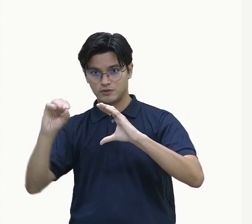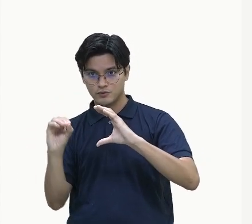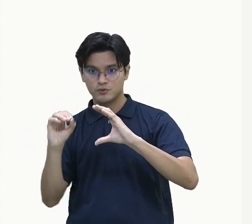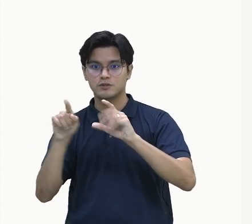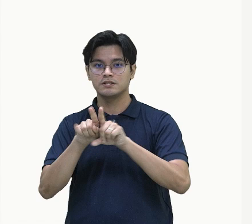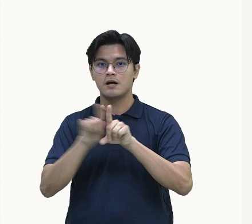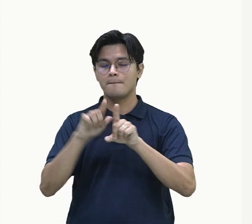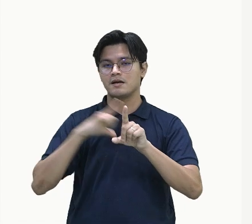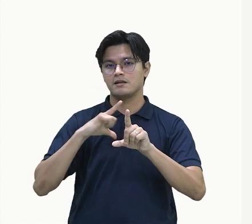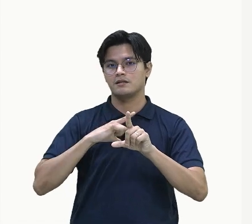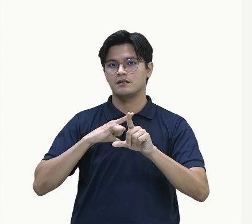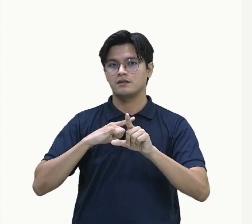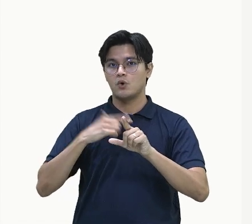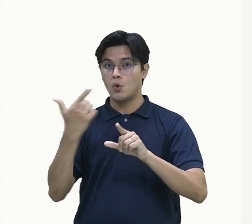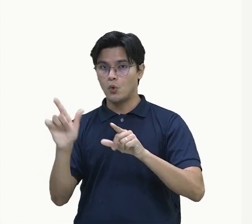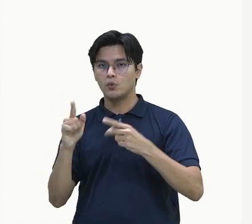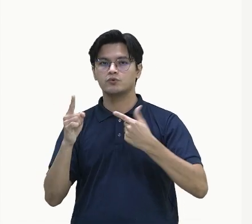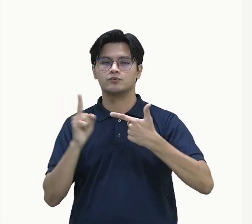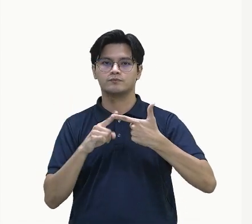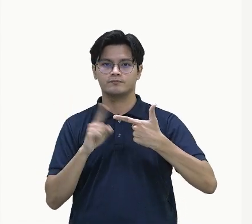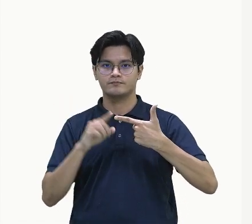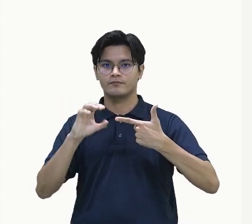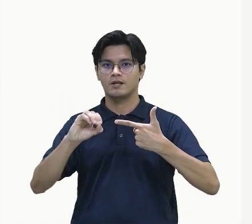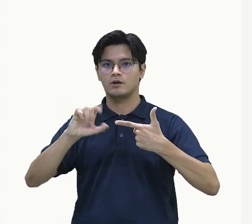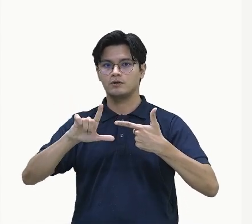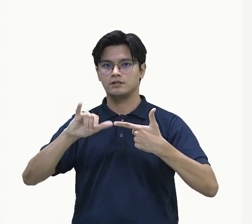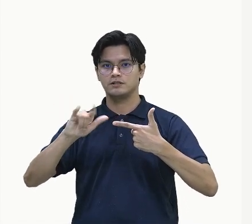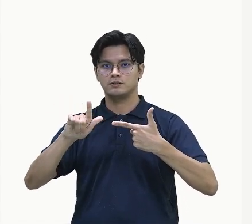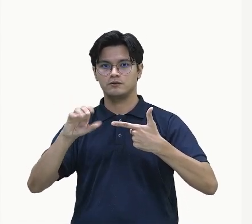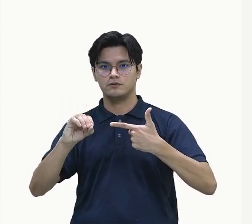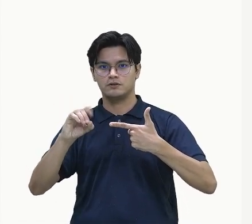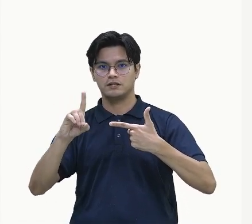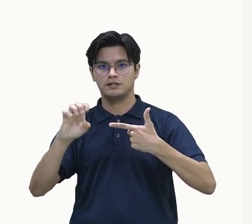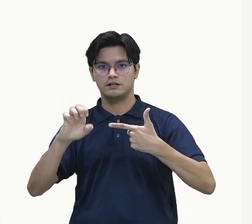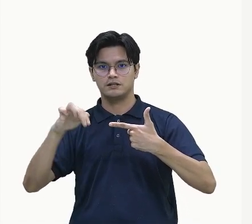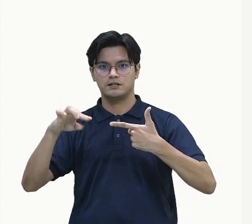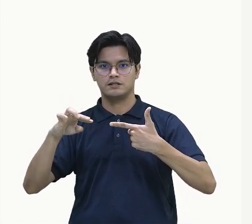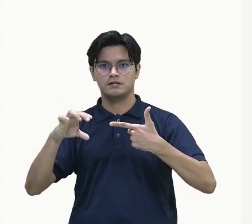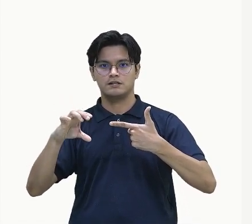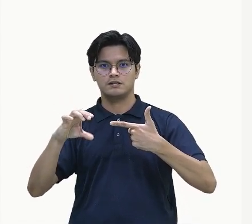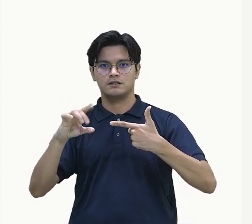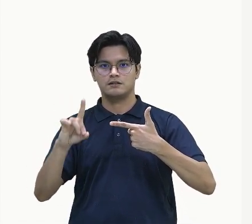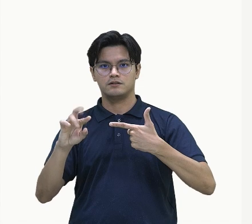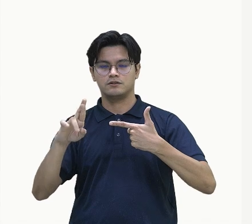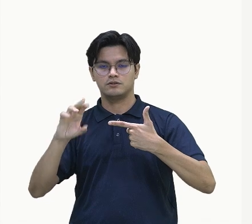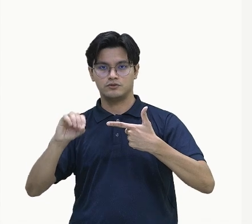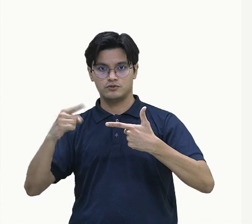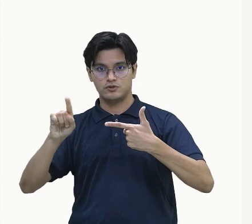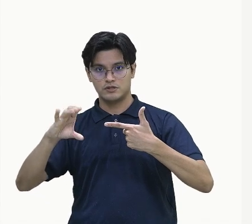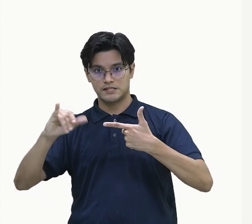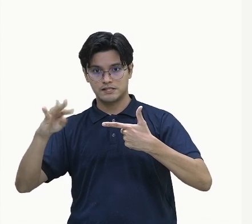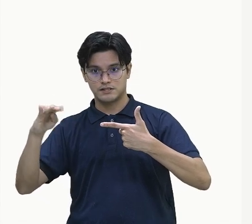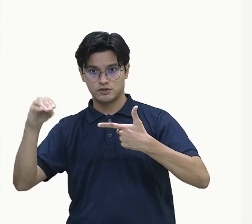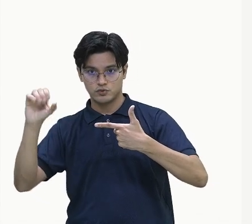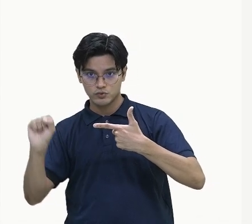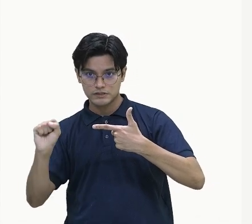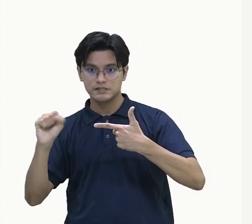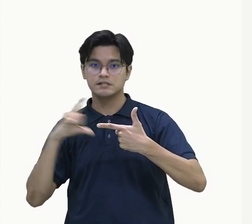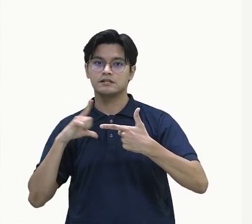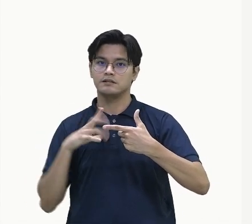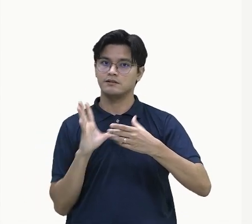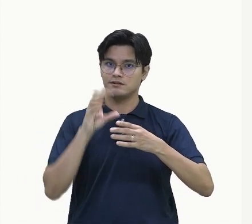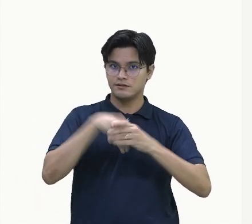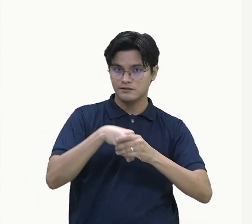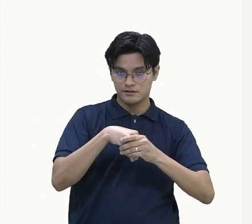o oligodendrócito, né, que faz parte do sistema nervoso central, é isso que significa